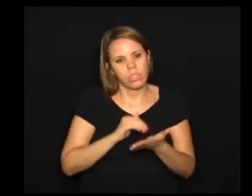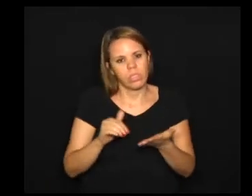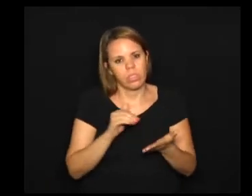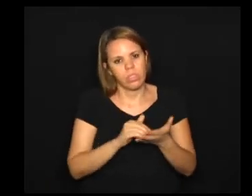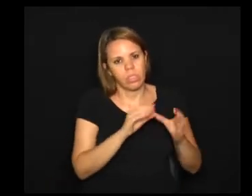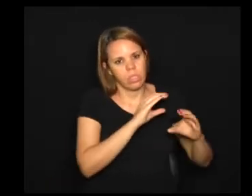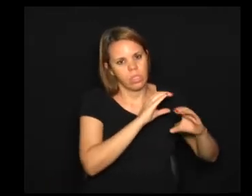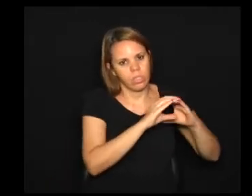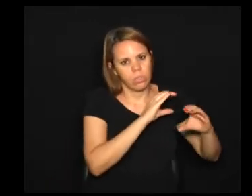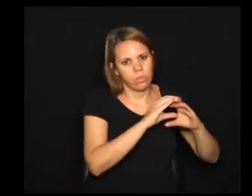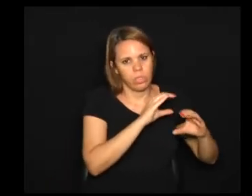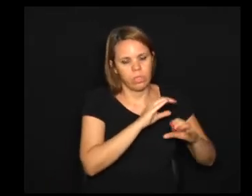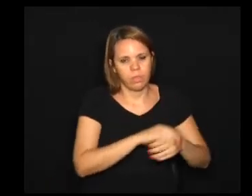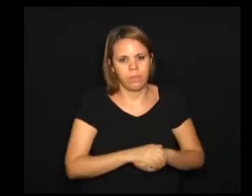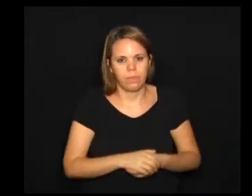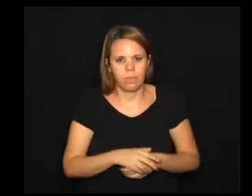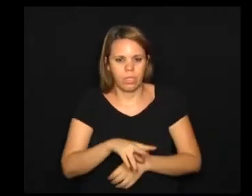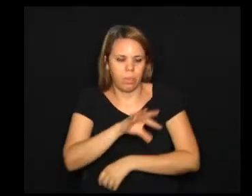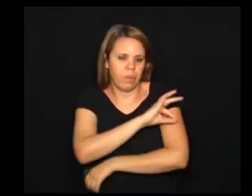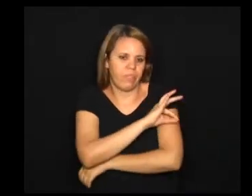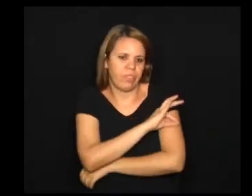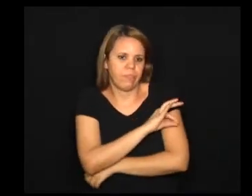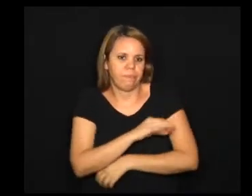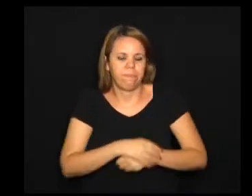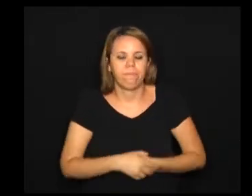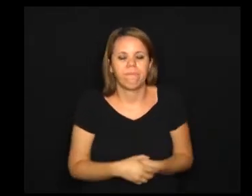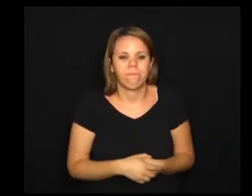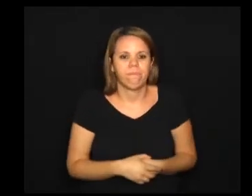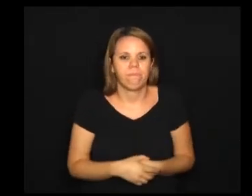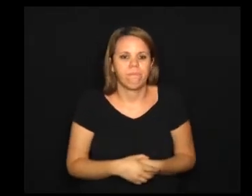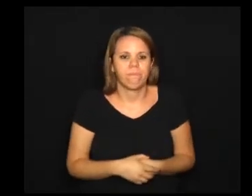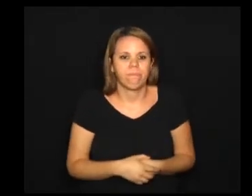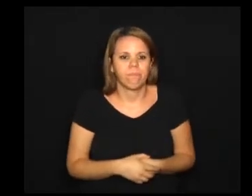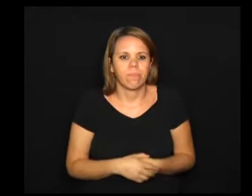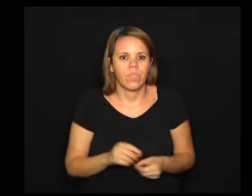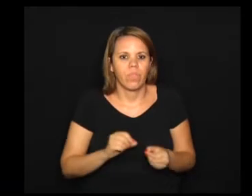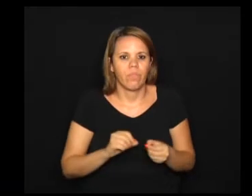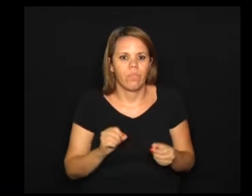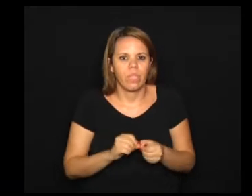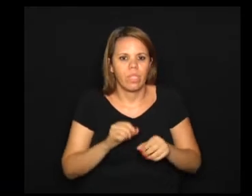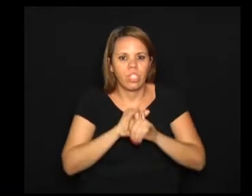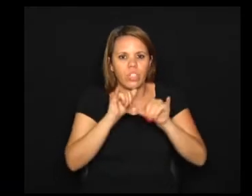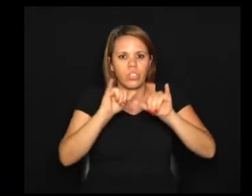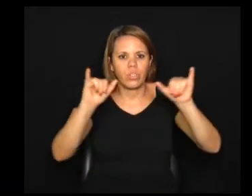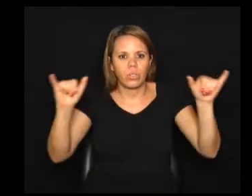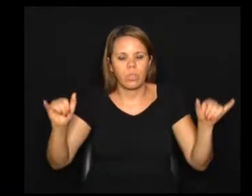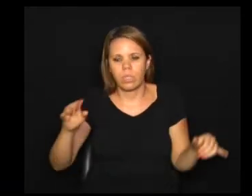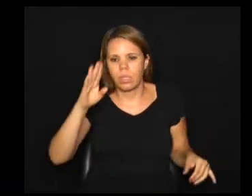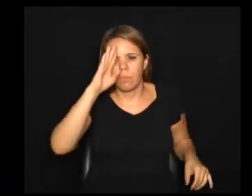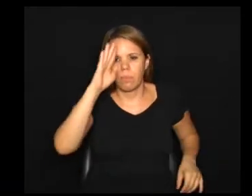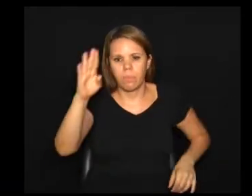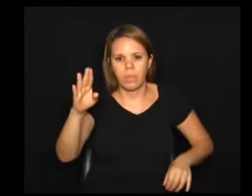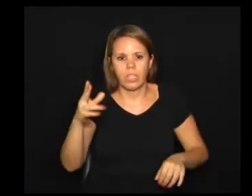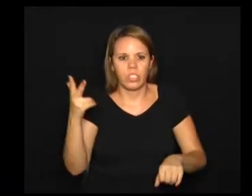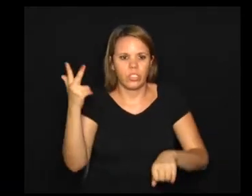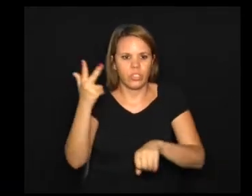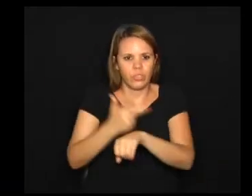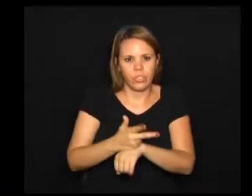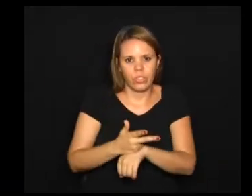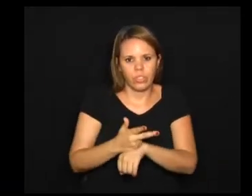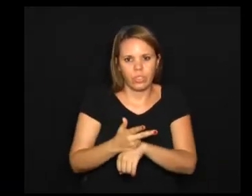Comunicação, né, da Prefeitura, e para fazer com que as divulgações dos principais vídeos,